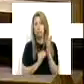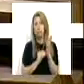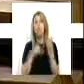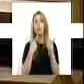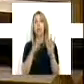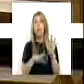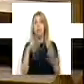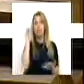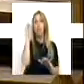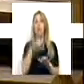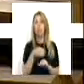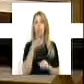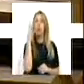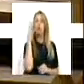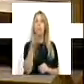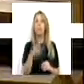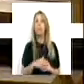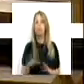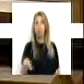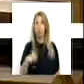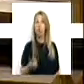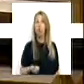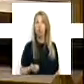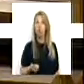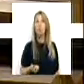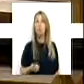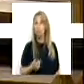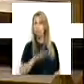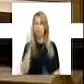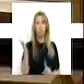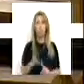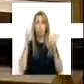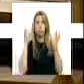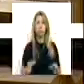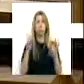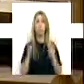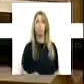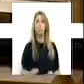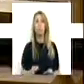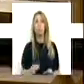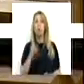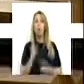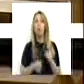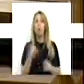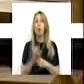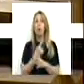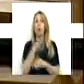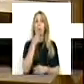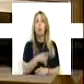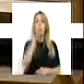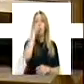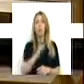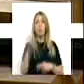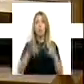República, para dizer que os Verdes condenam veementemente aquelas que foram as afirmações do Ministro das